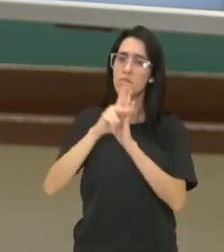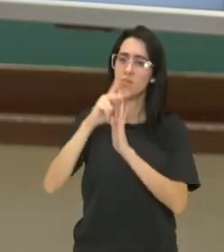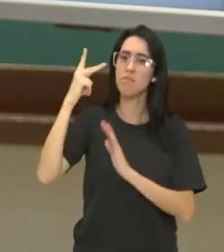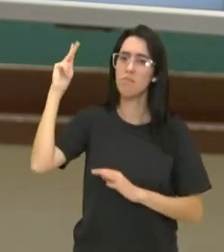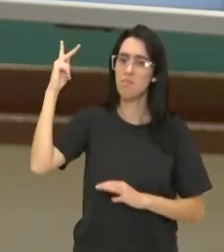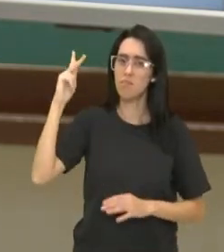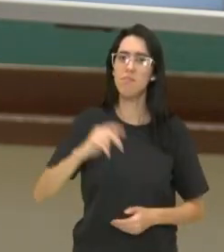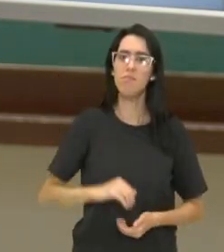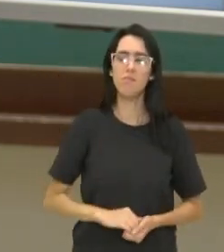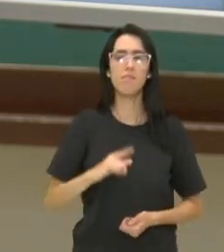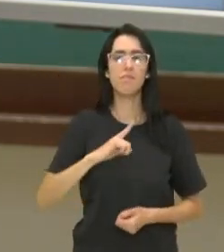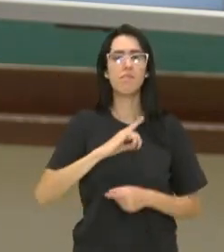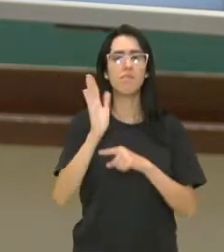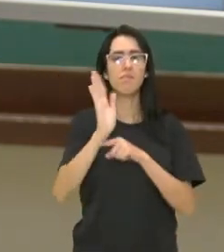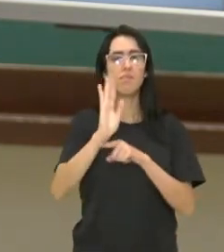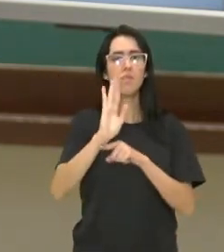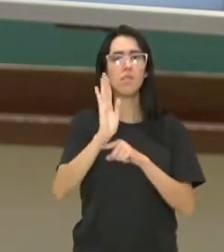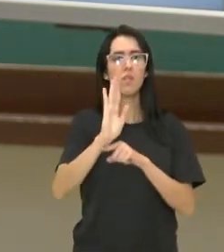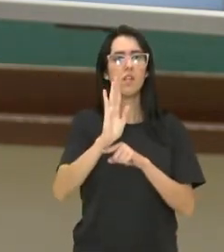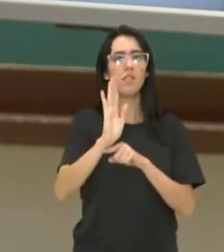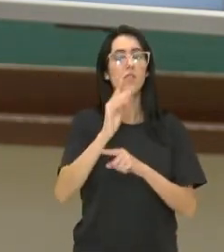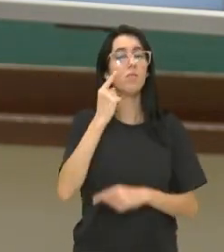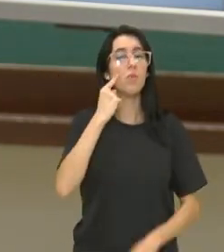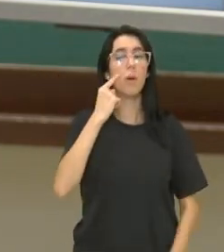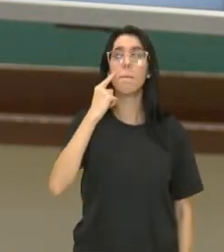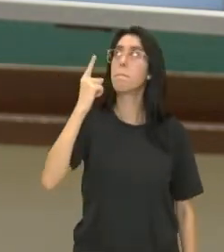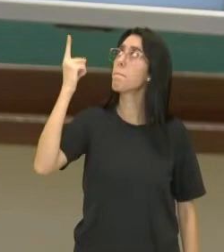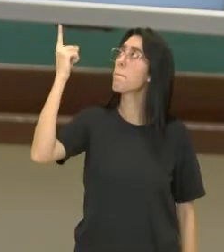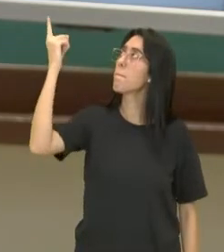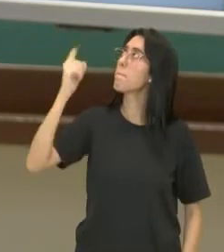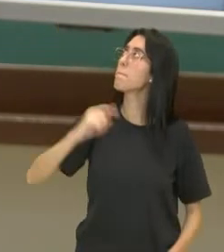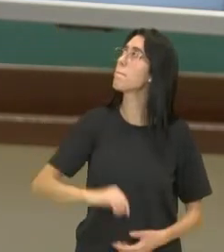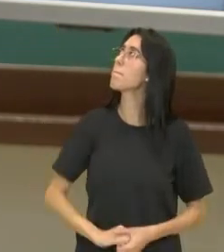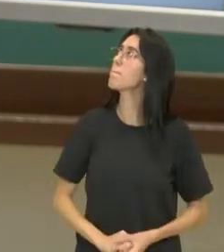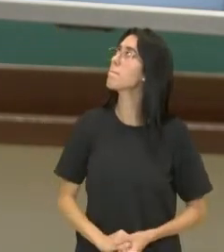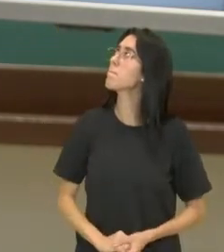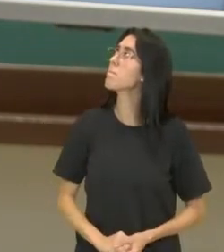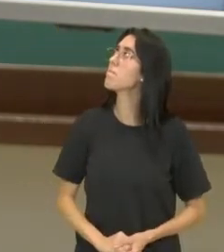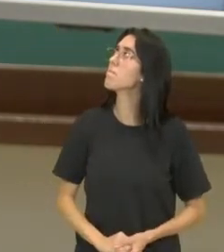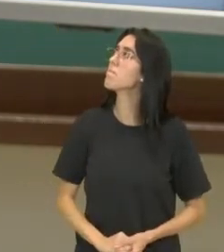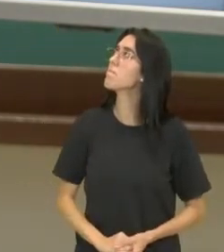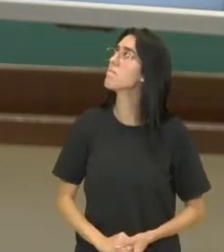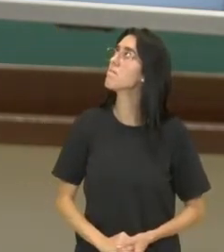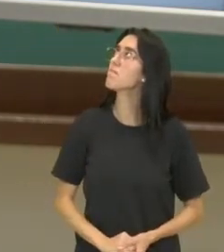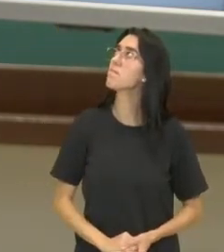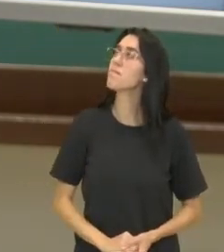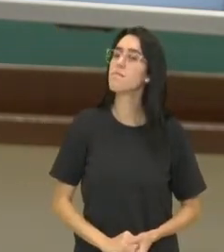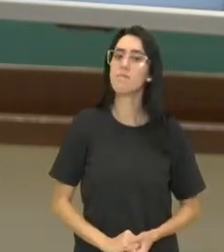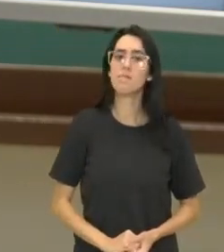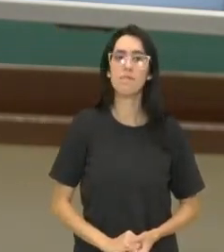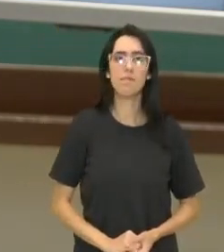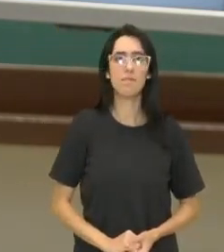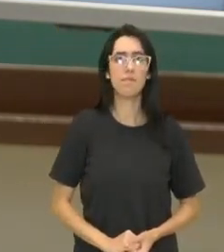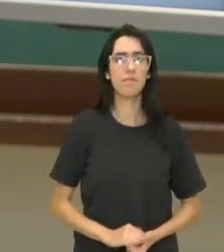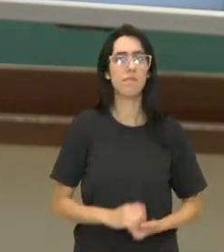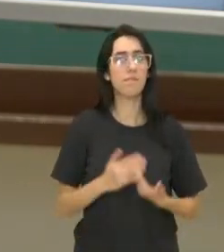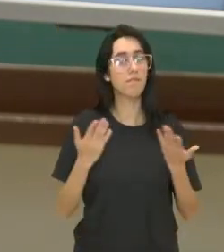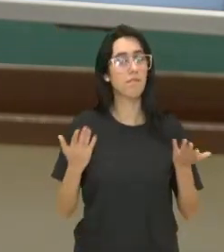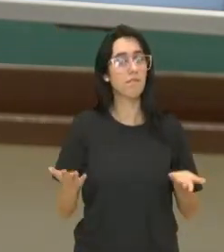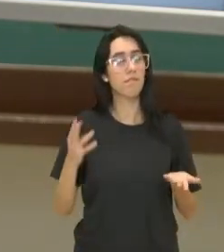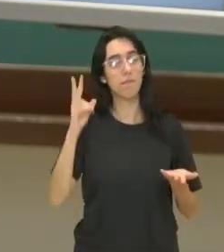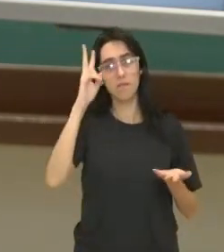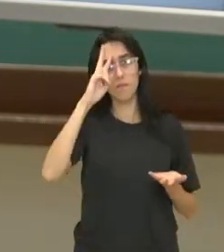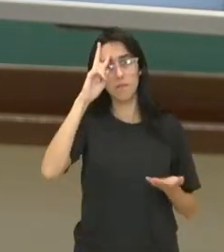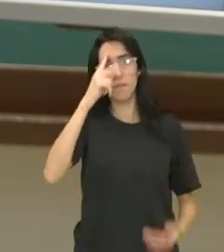filmes para vocês do Pedro almodova Observe vem agregar o a ser então vamos a ver